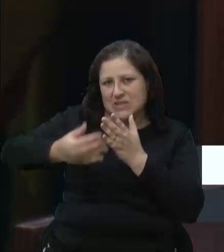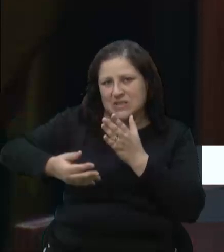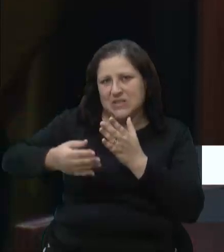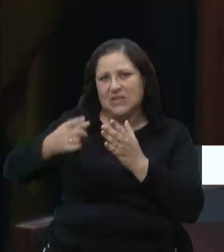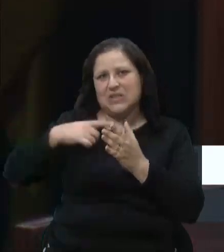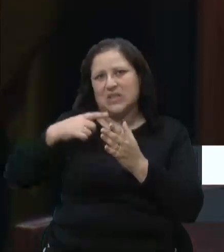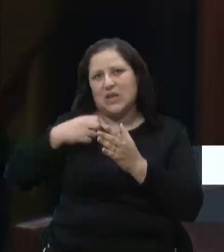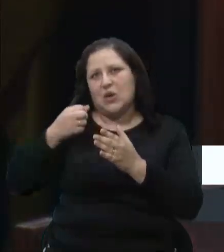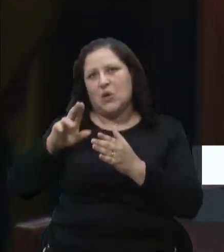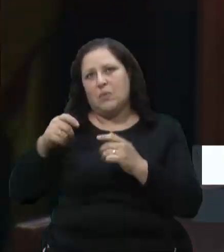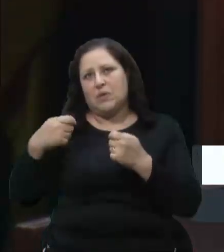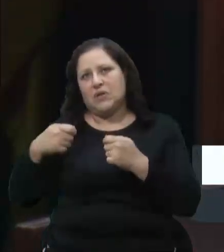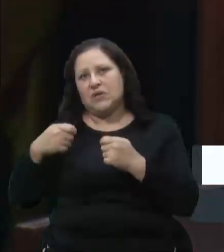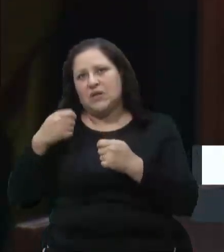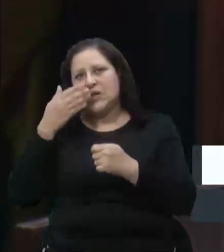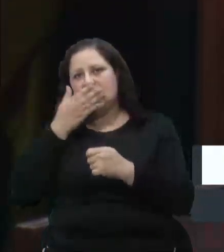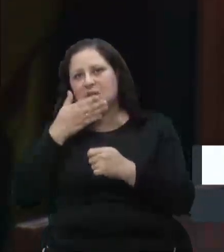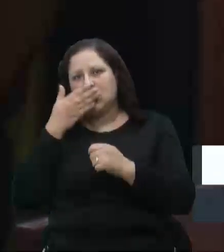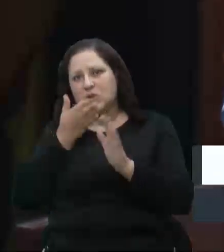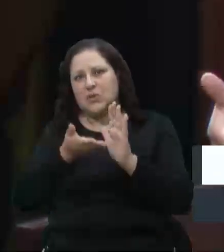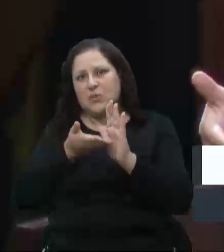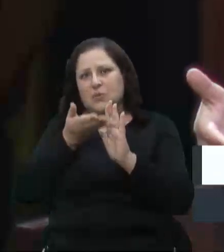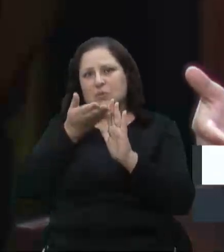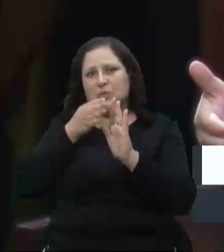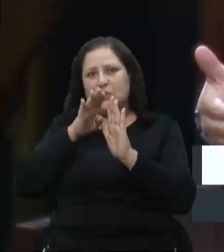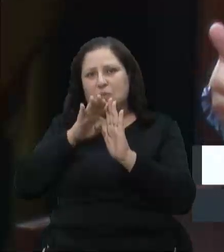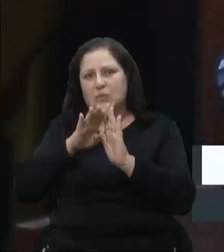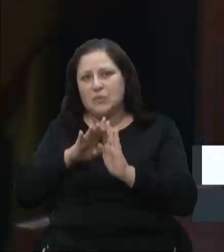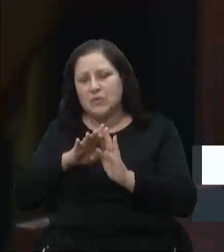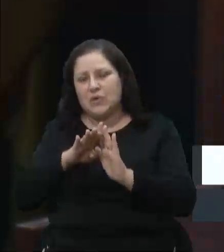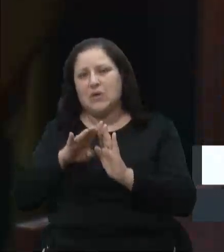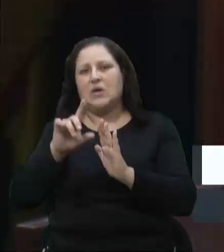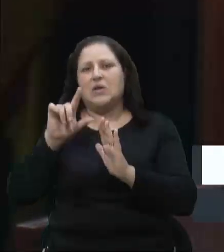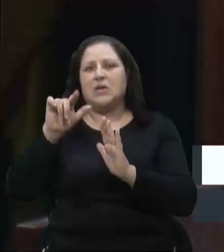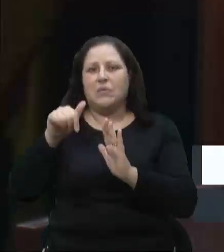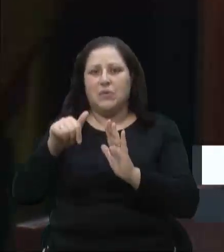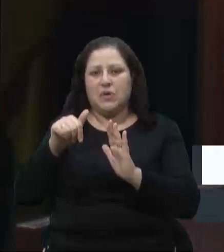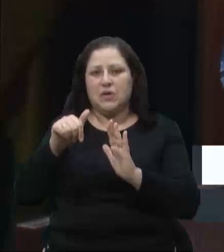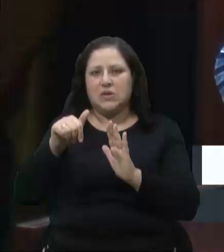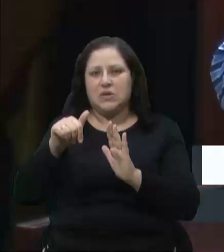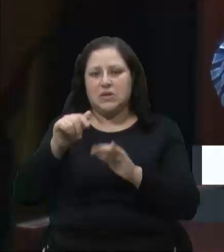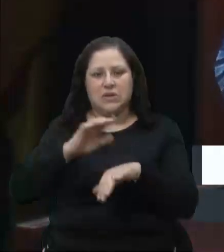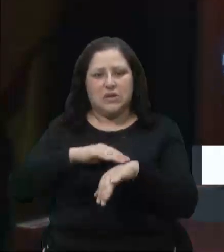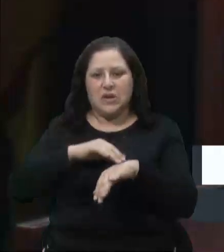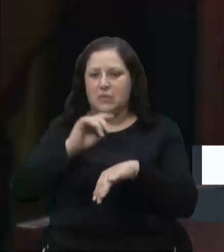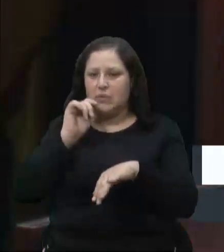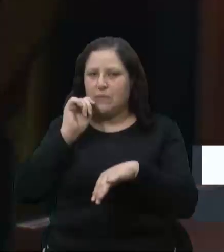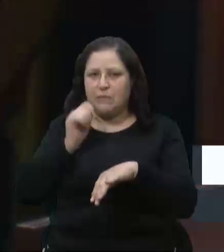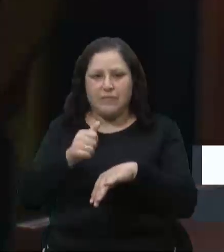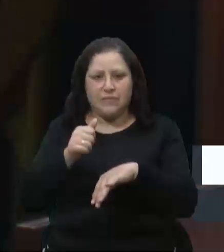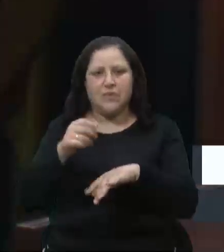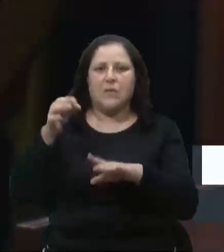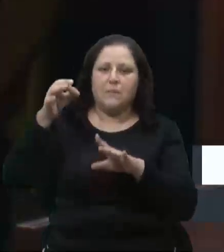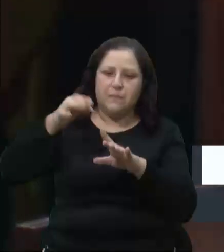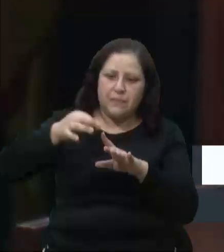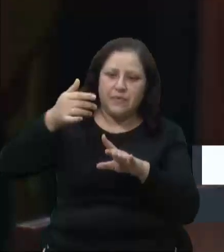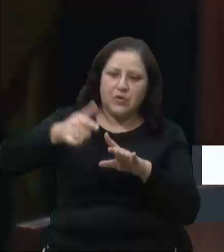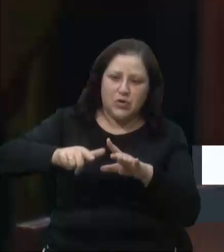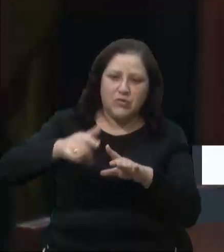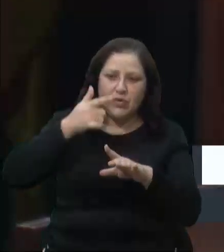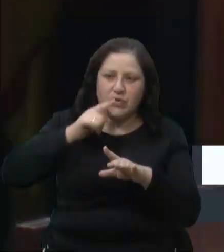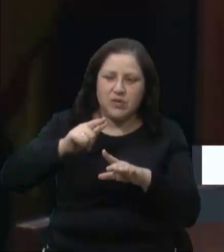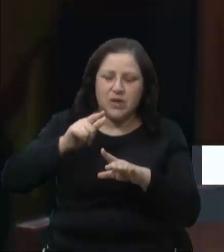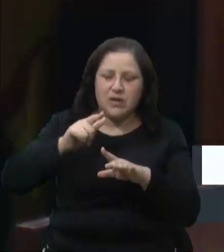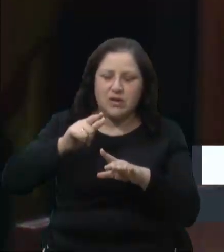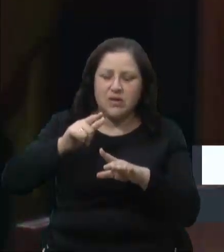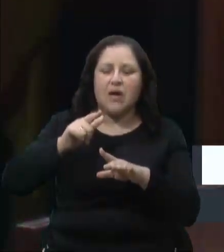para aumentar ou para baixar a glicose, e ela precisa ser medida logo em seguida para ver se está dando resultado. Então, são várias situações que acontecem durante